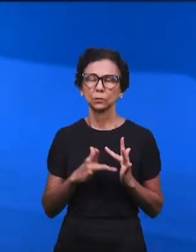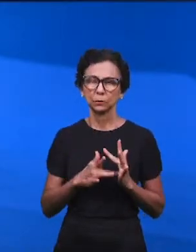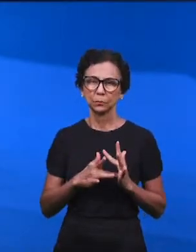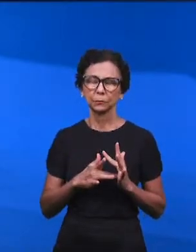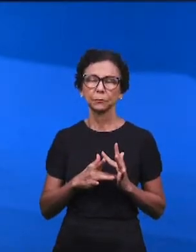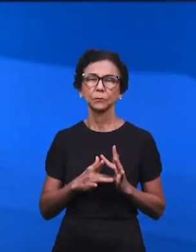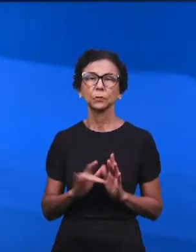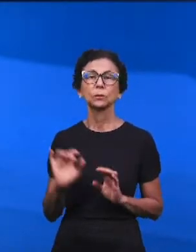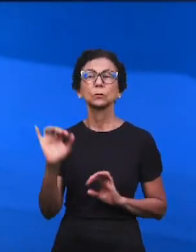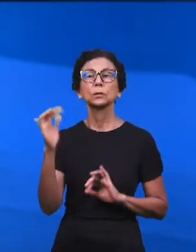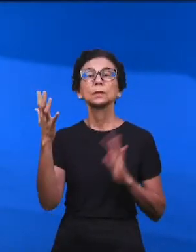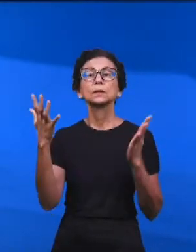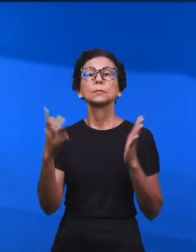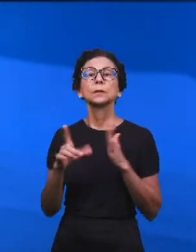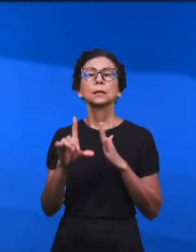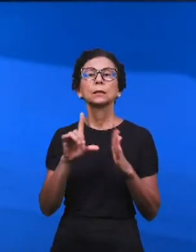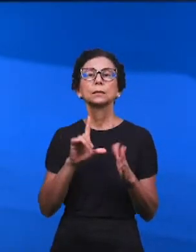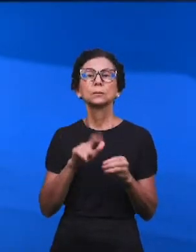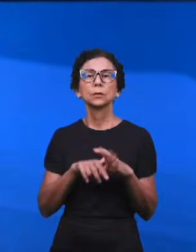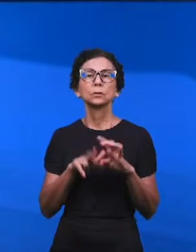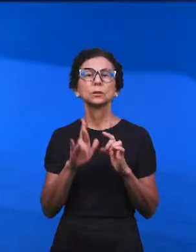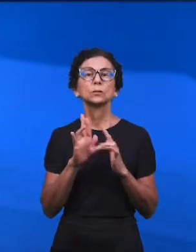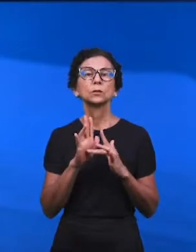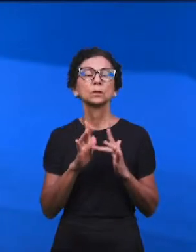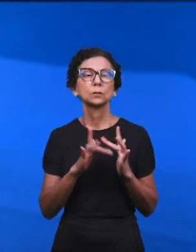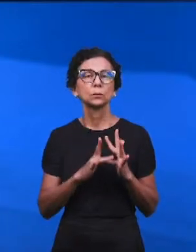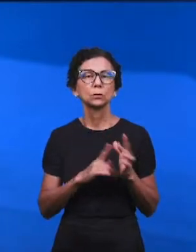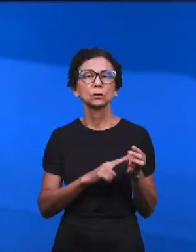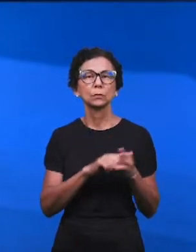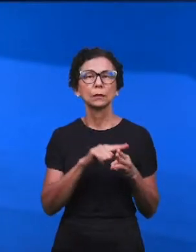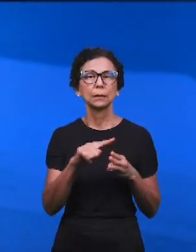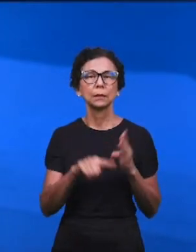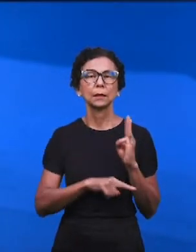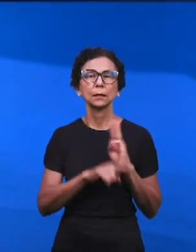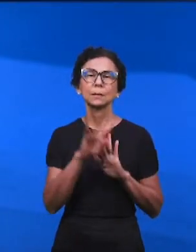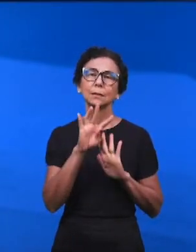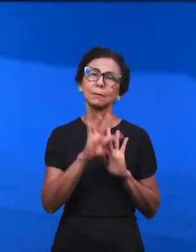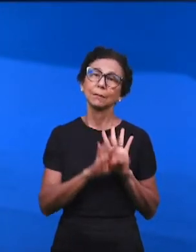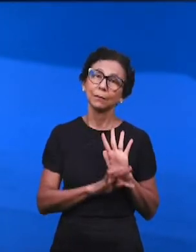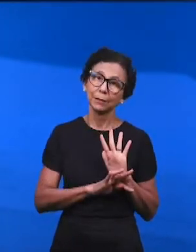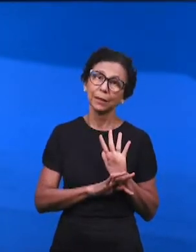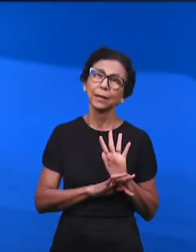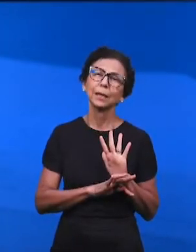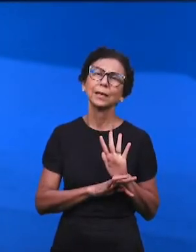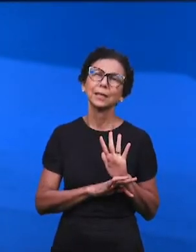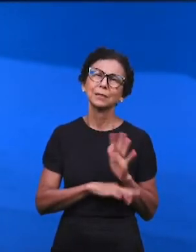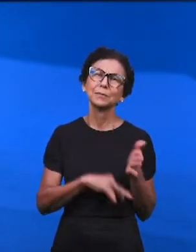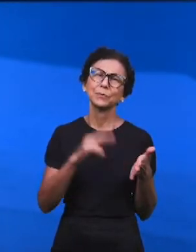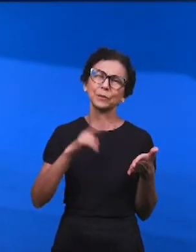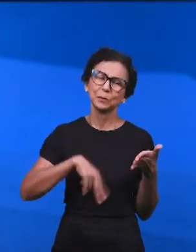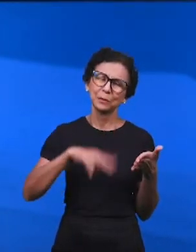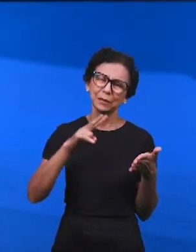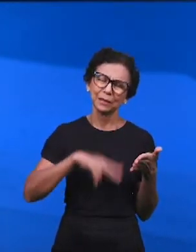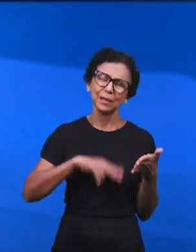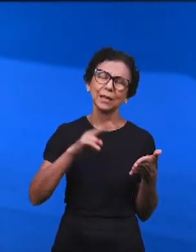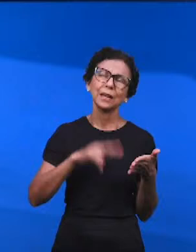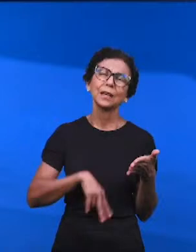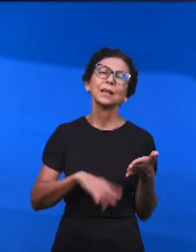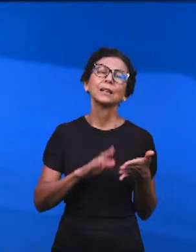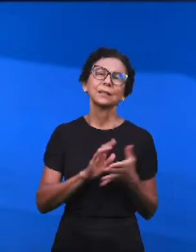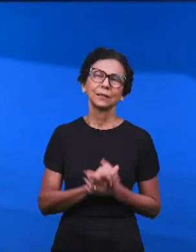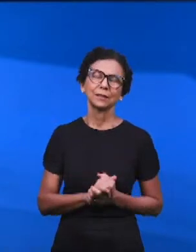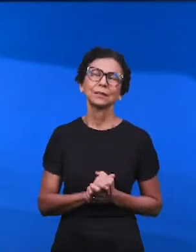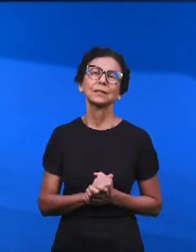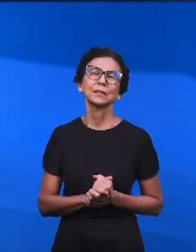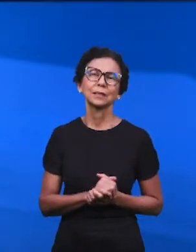sinais da vinda do Senhor Jesus. Então são 3 textos, foi necessário muita leitura da palavra, as crianças intermediárias e